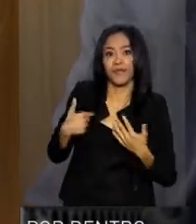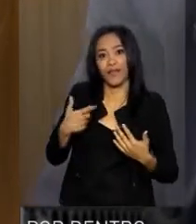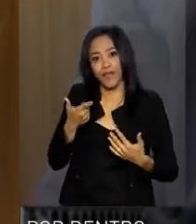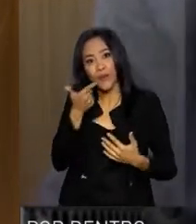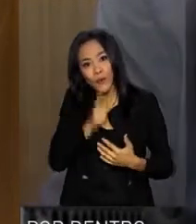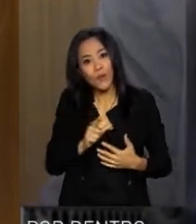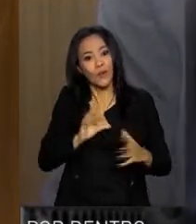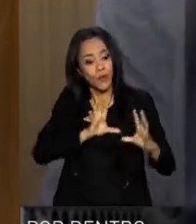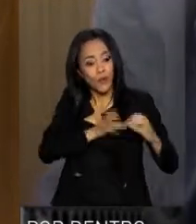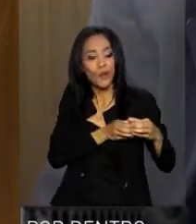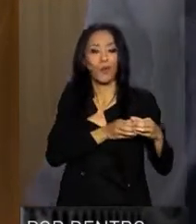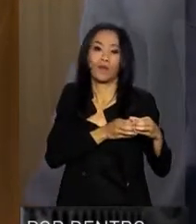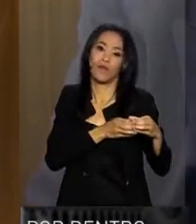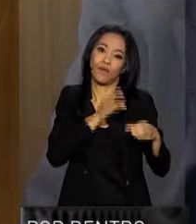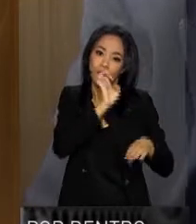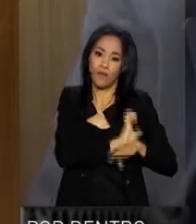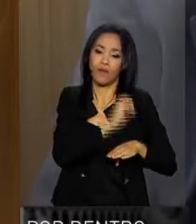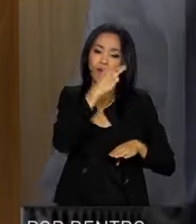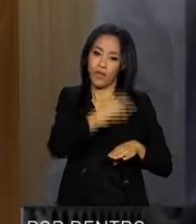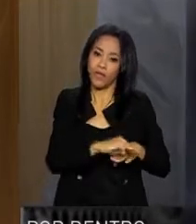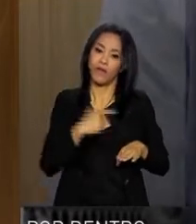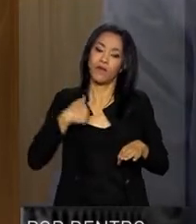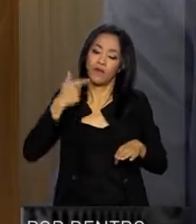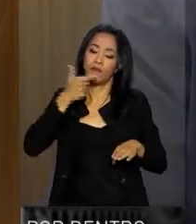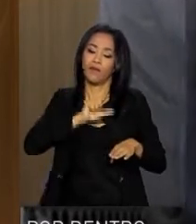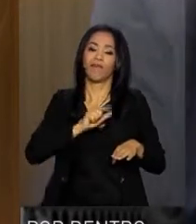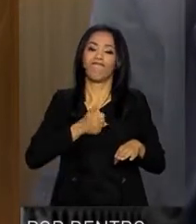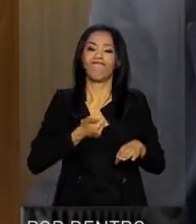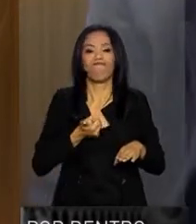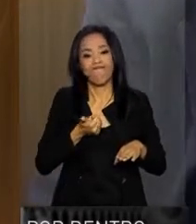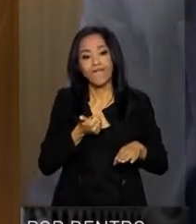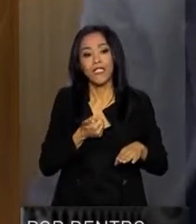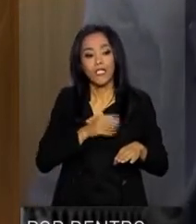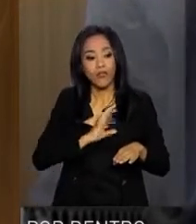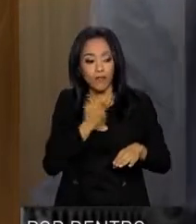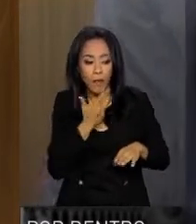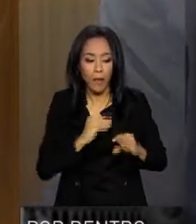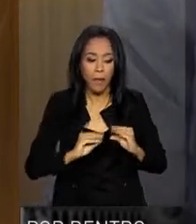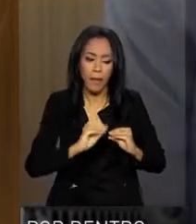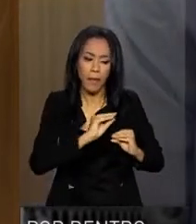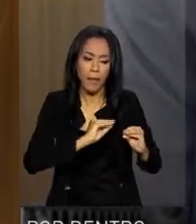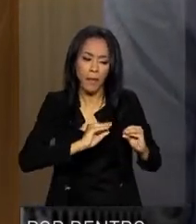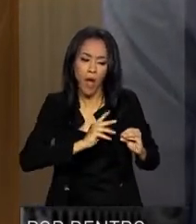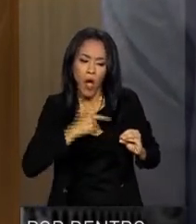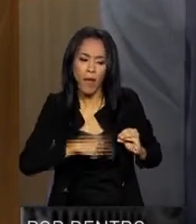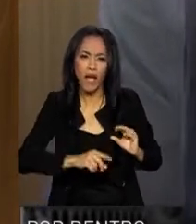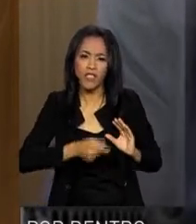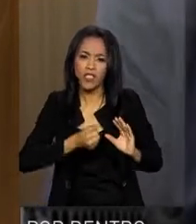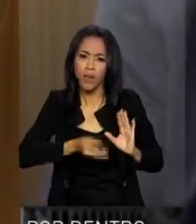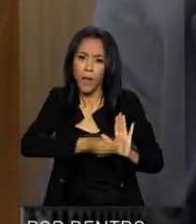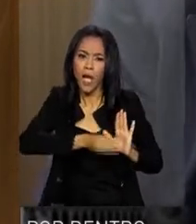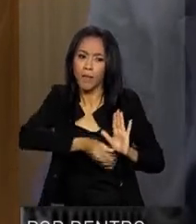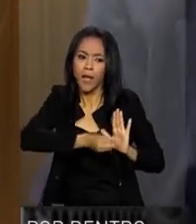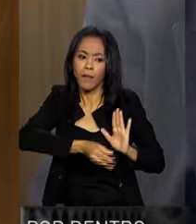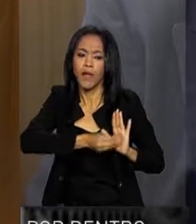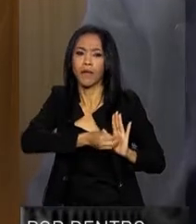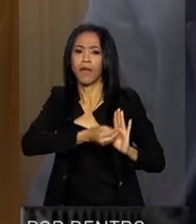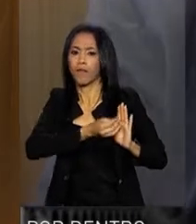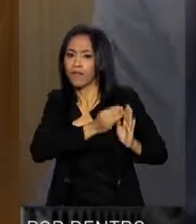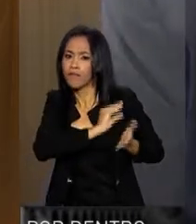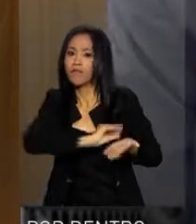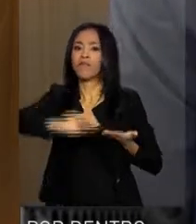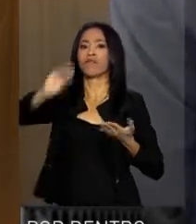do maranhão e poder fazer com que ele sensibilizá los para que eles coloquem emendas a respeito de questões